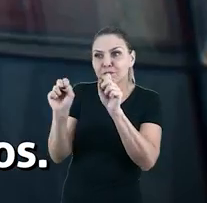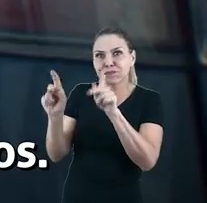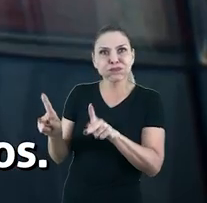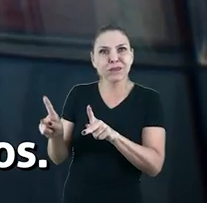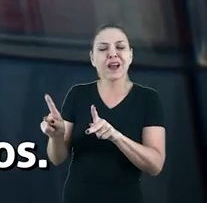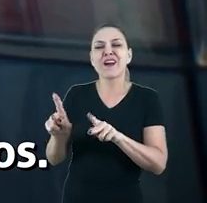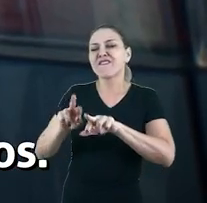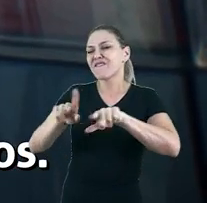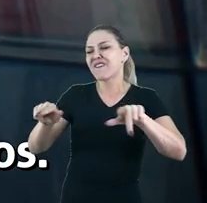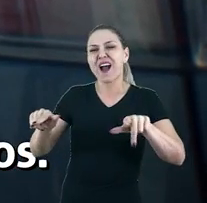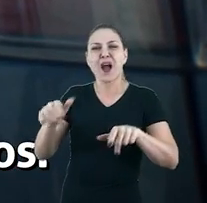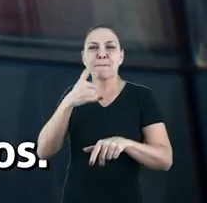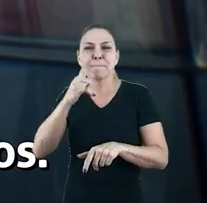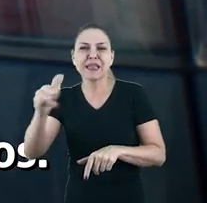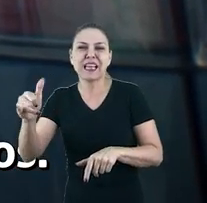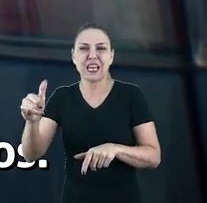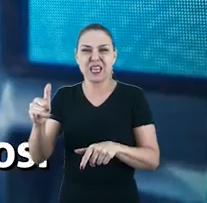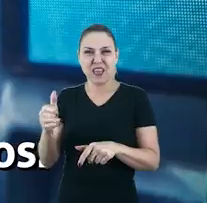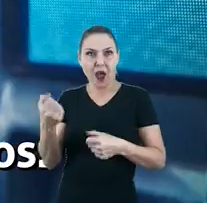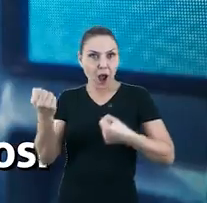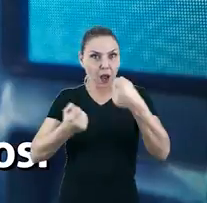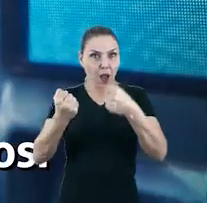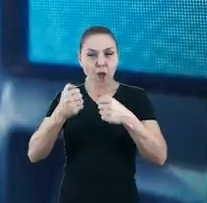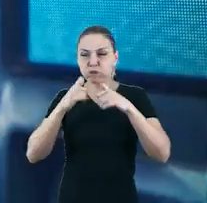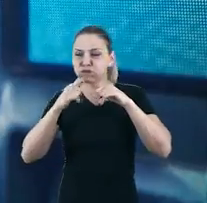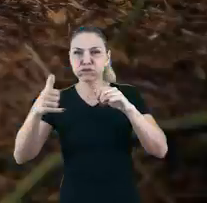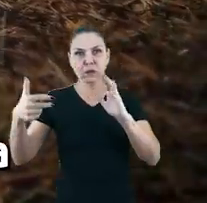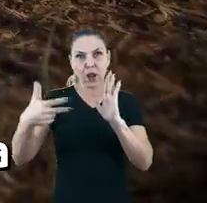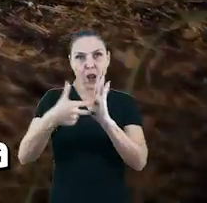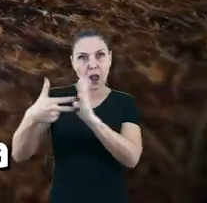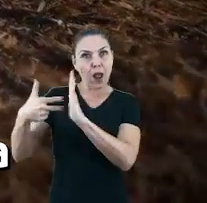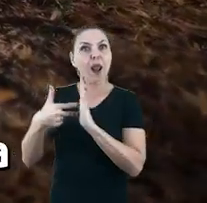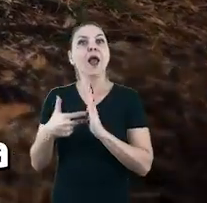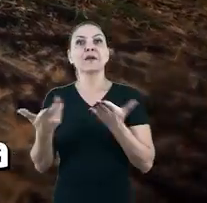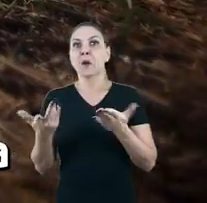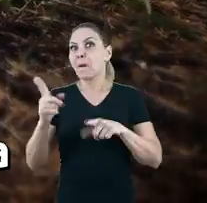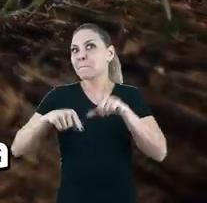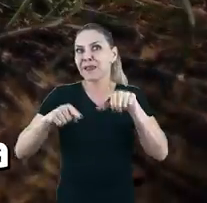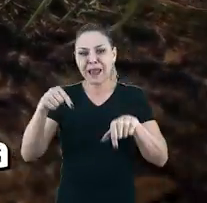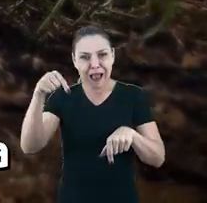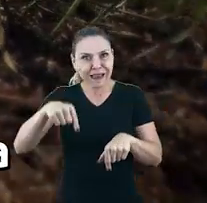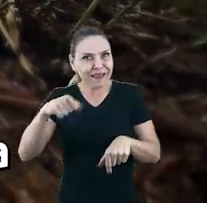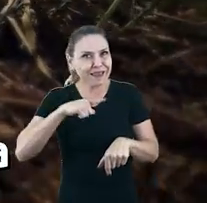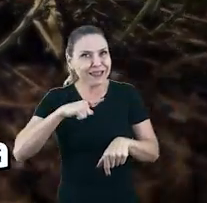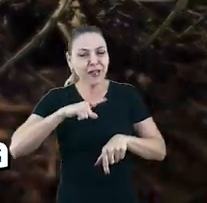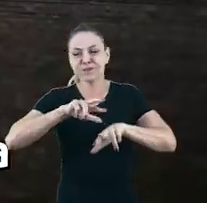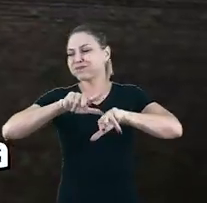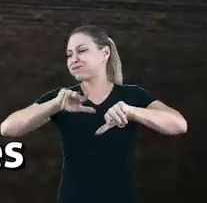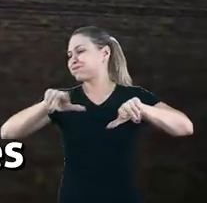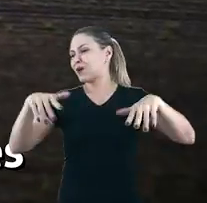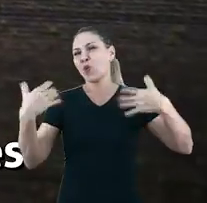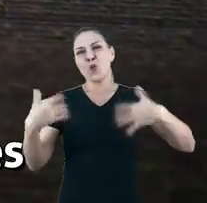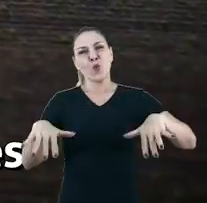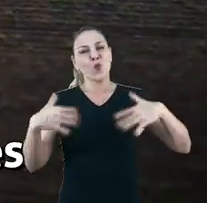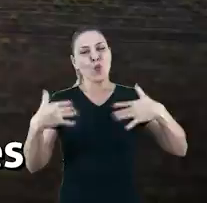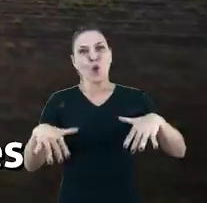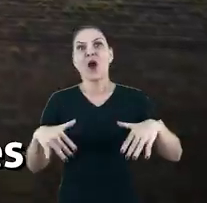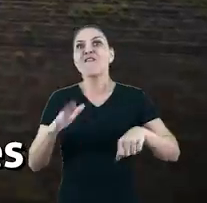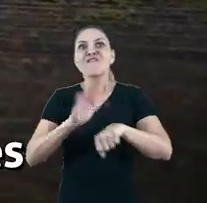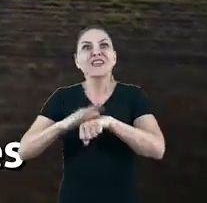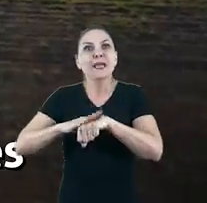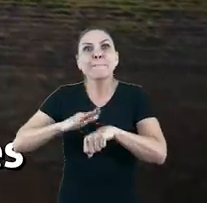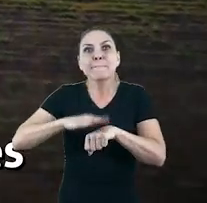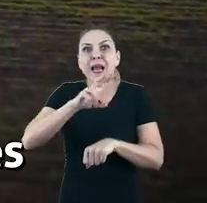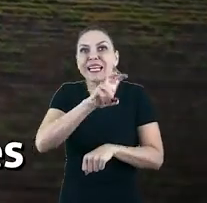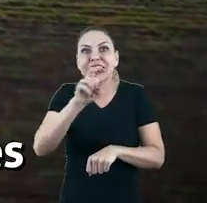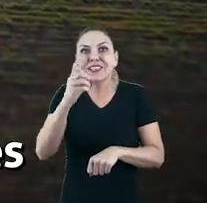vai aposentar as baterias dos carros elétricos. A matéria-prima nós temos em abundância para fazer isto